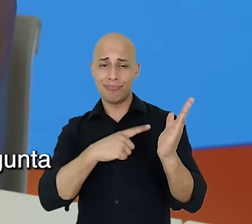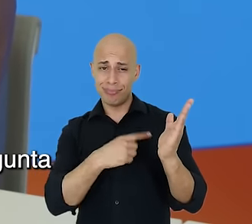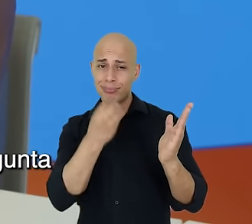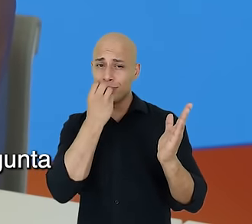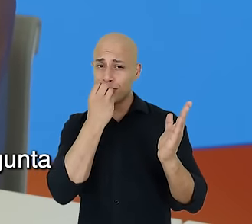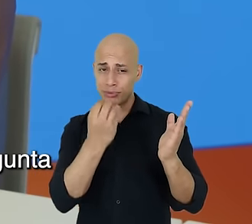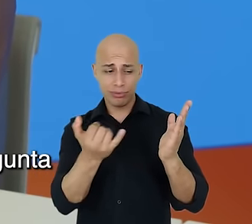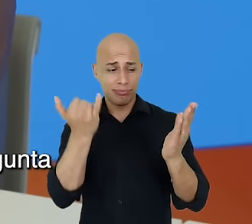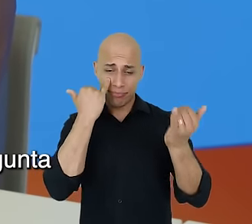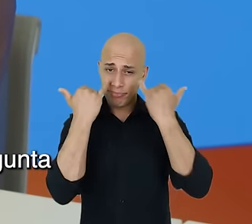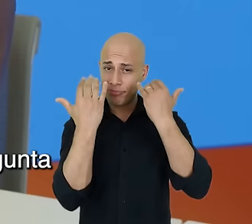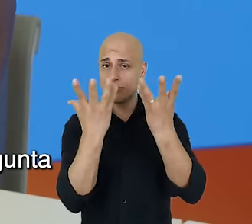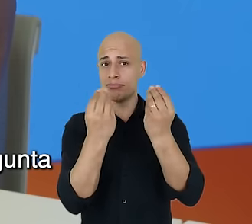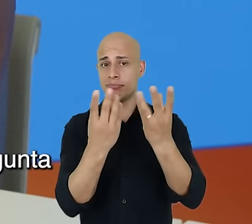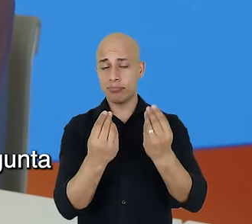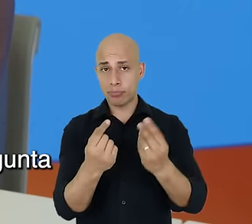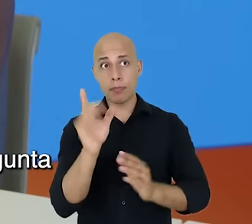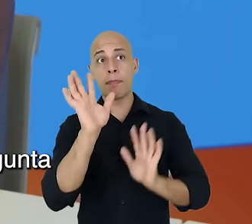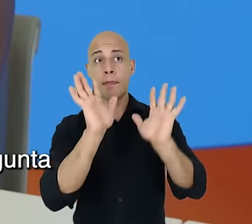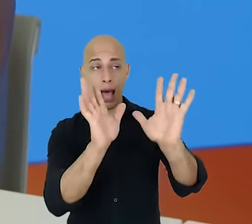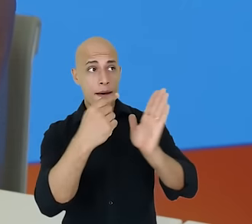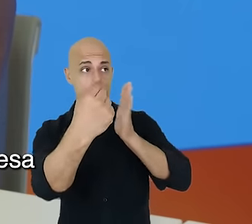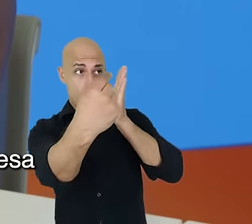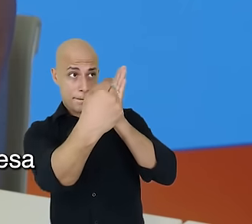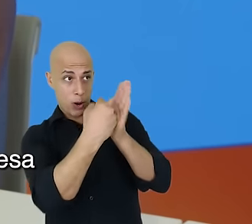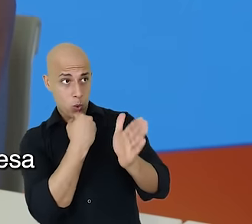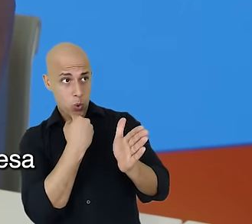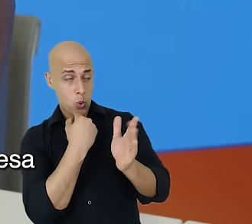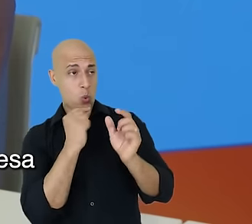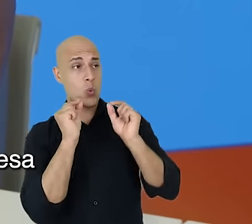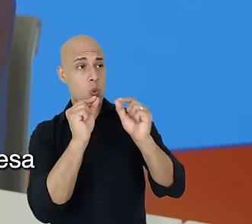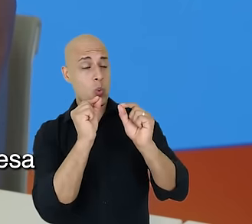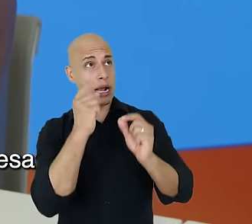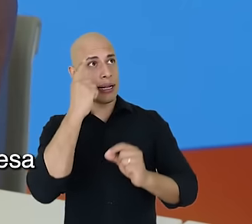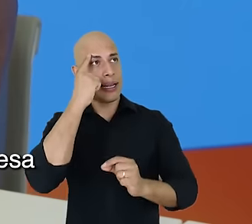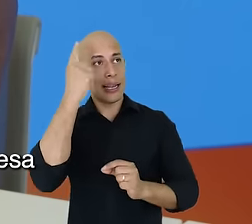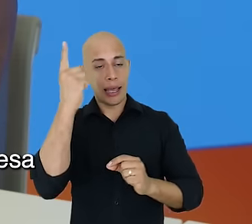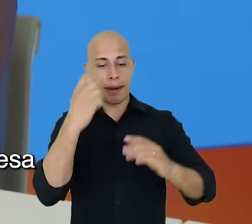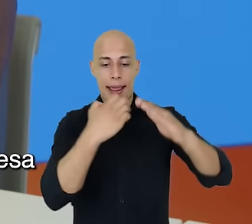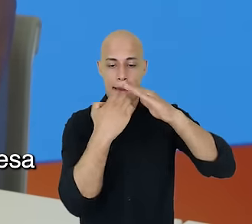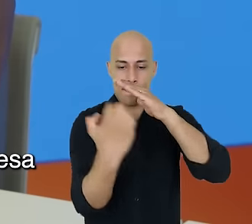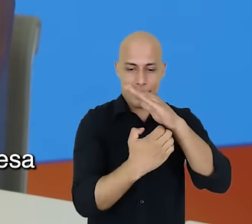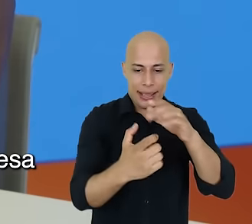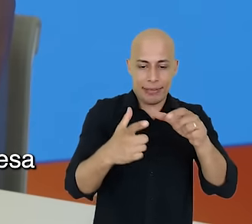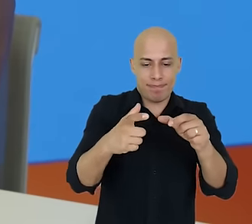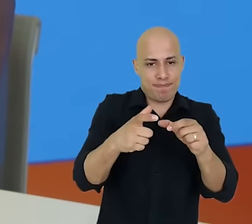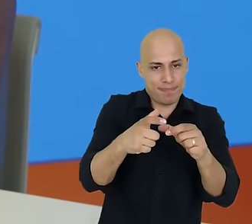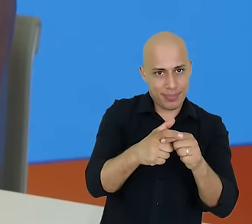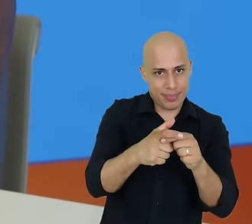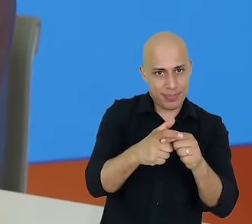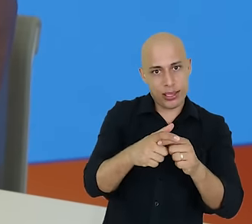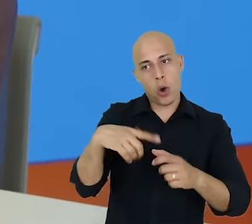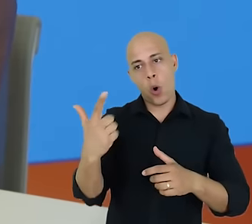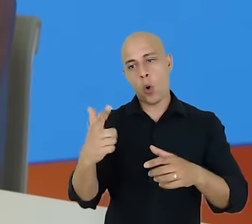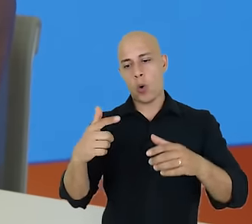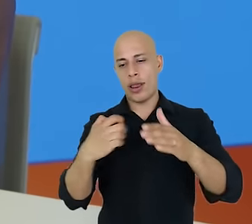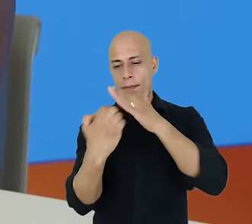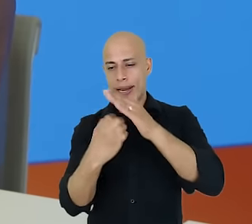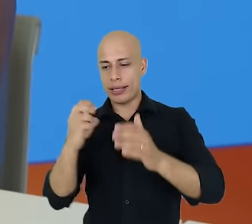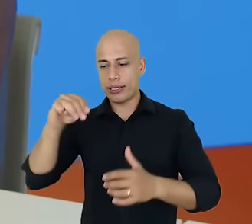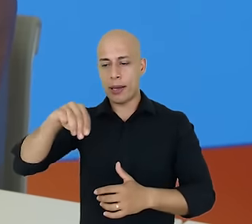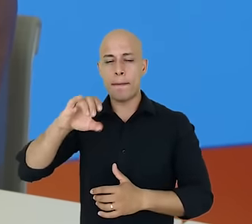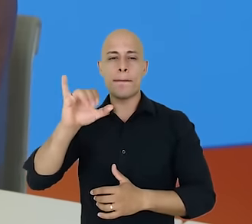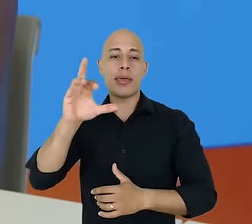acho que é essa a intenção da sua pergunta e faz todo o sentido a gente tem que lembrar a microempresa e empresa de pequeno porte ela tem o contador